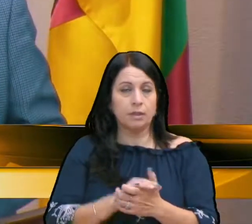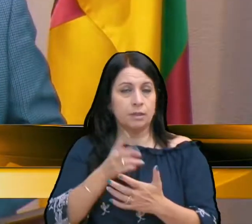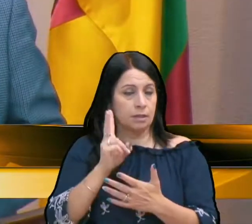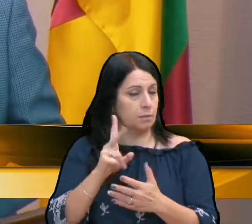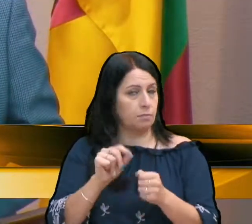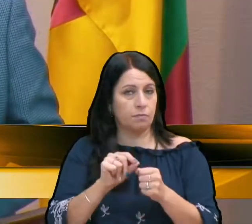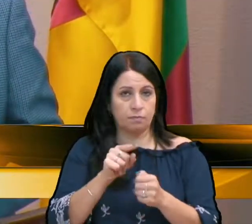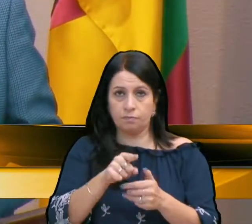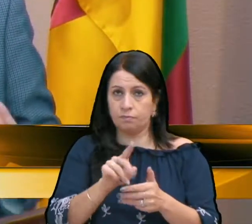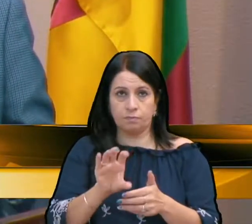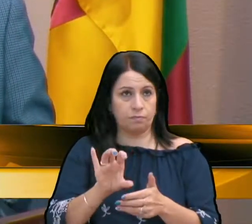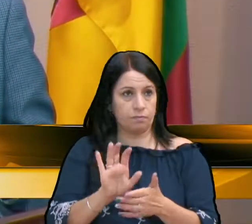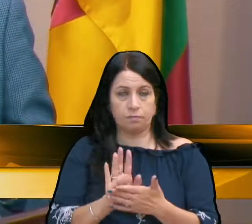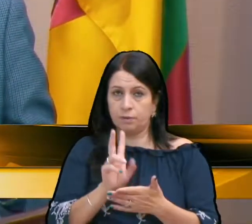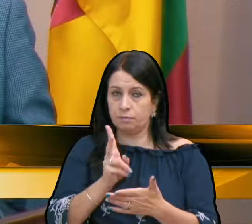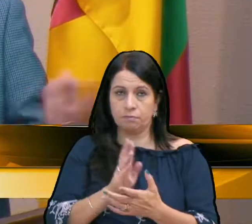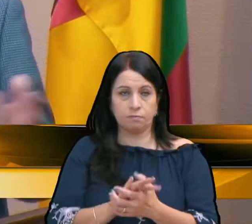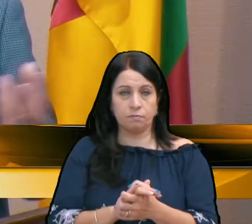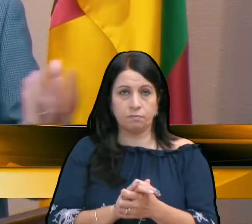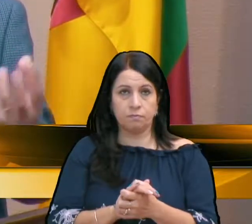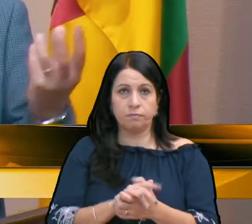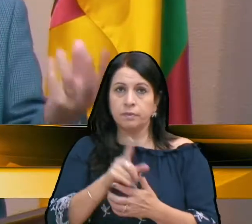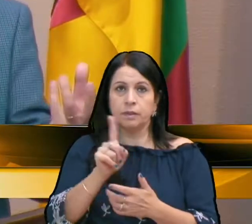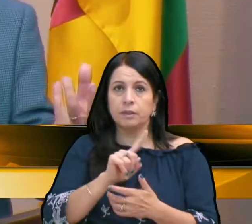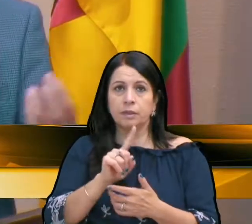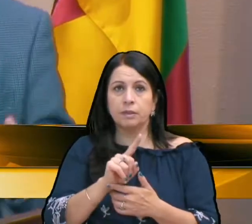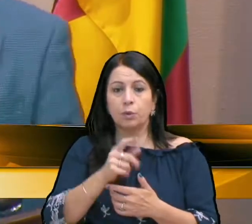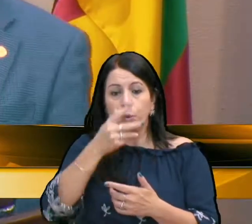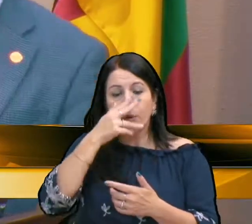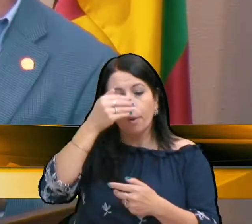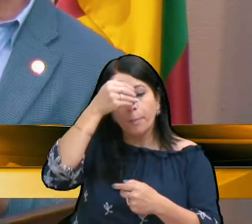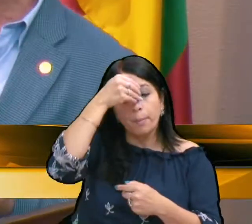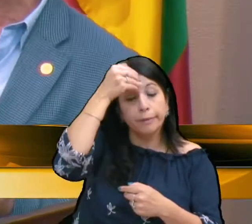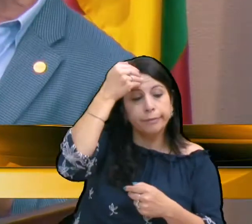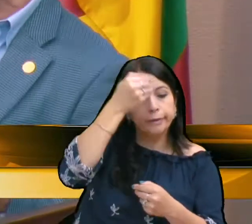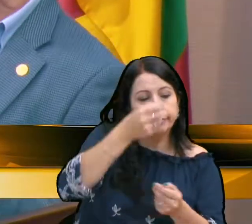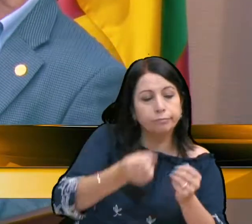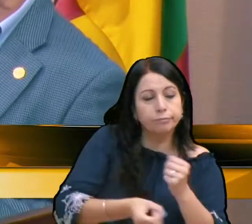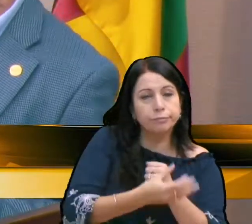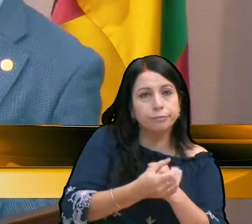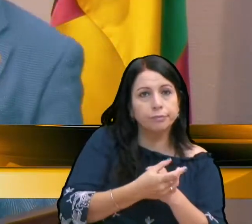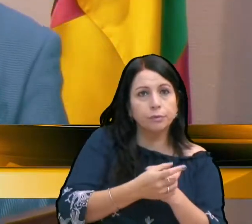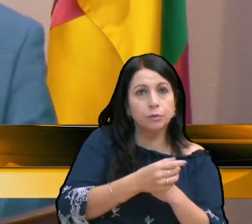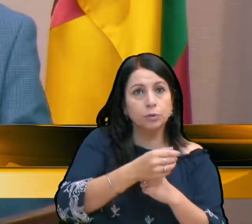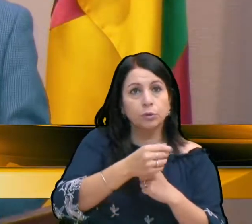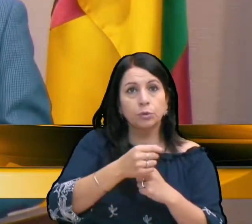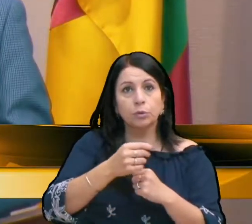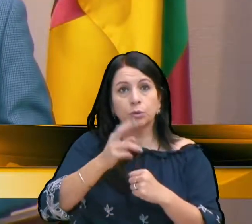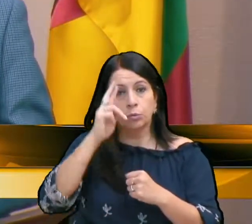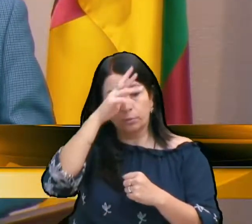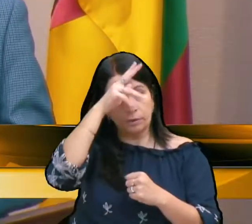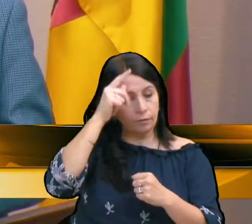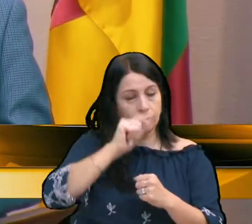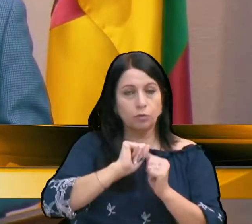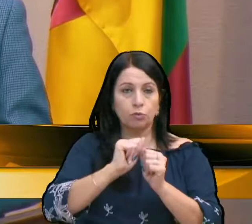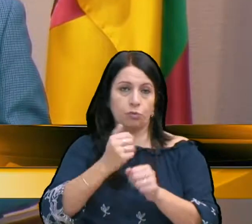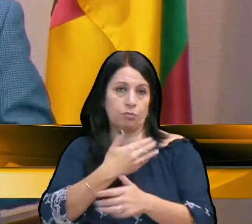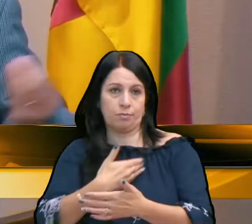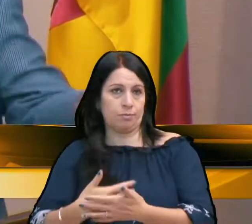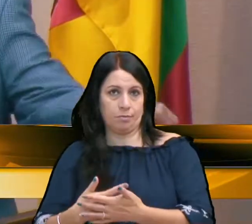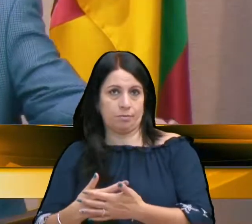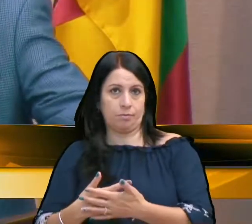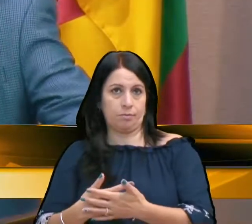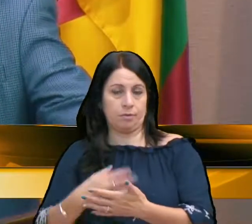foi feito isso. Sempre. E não é compadrio de um prefeito com outro governador.